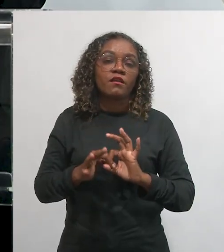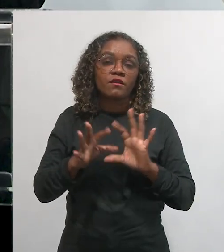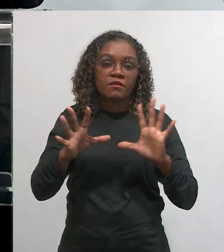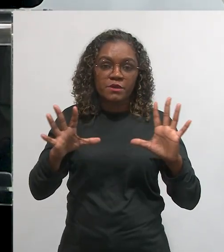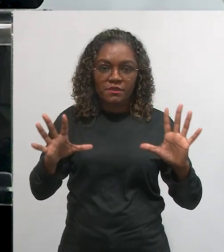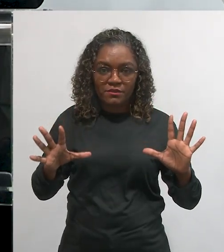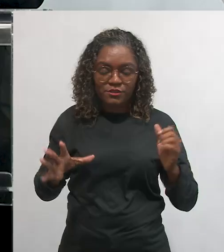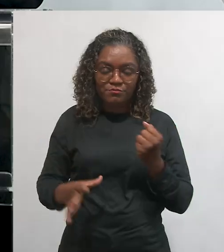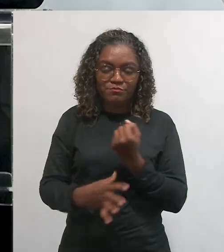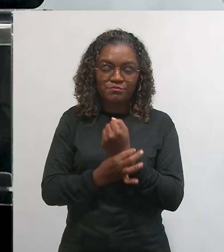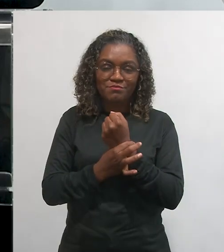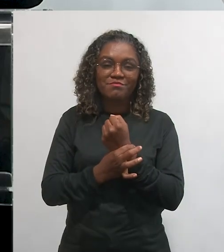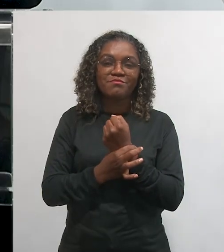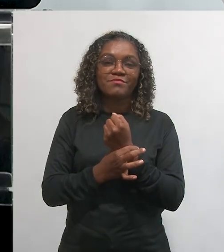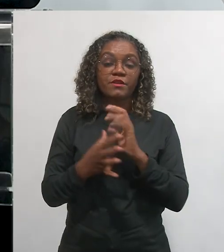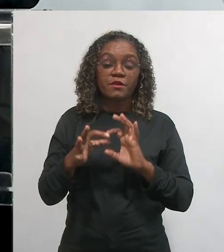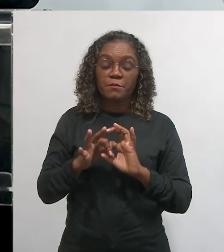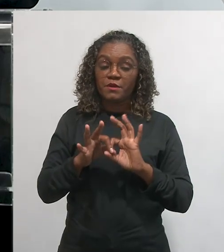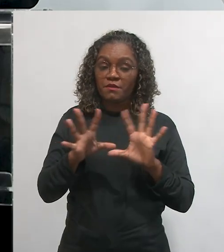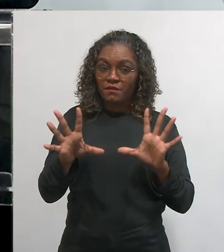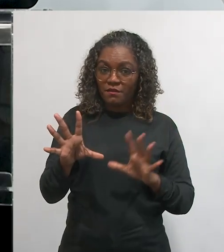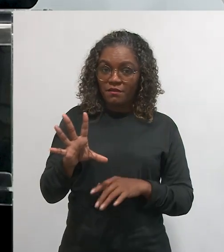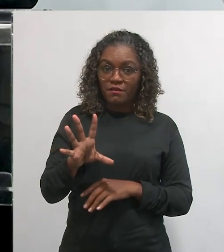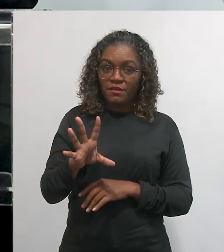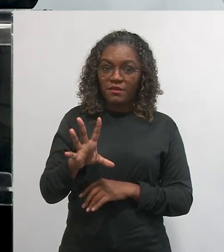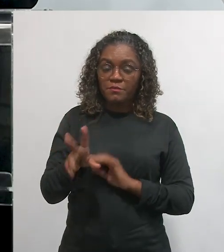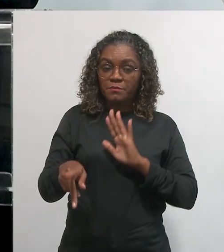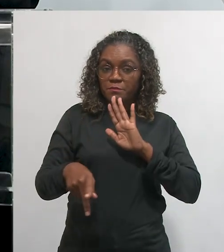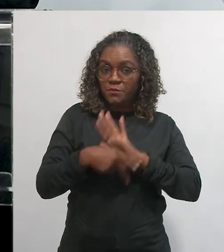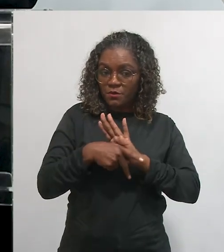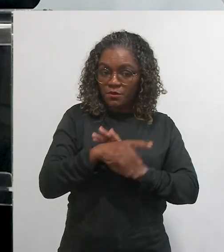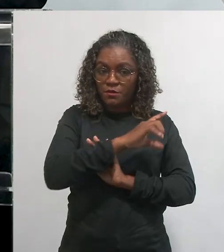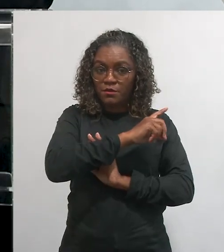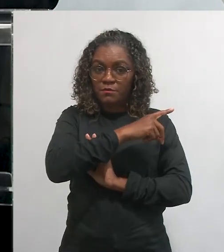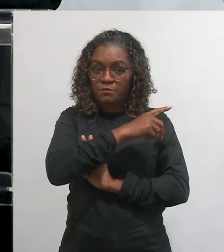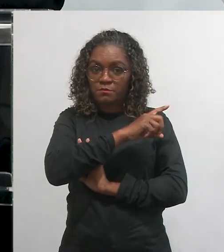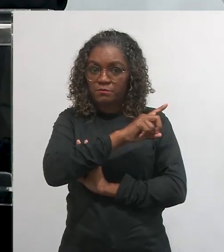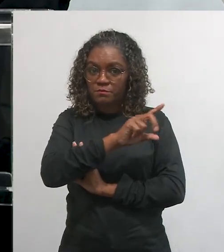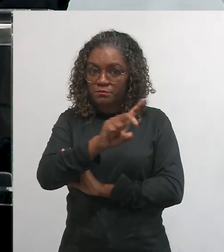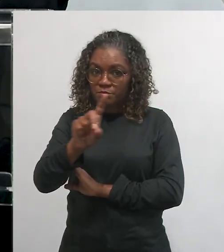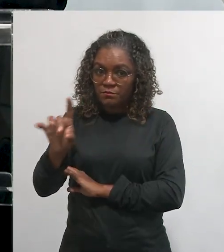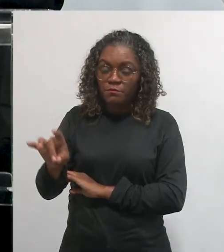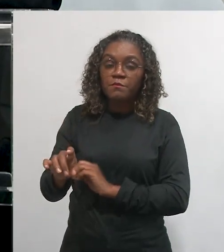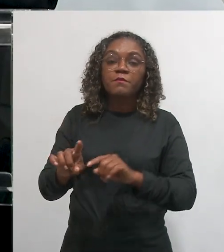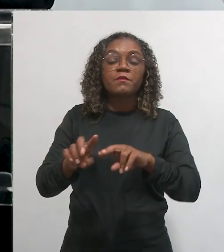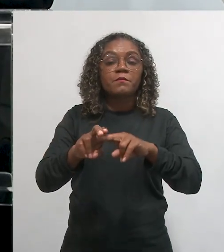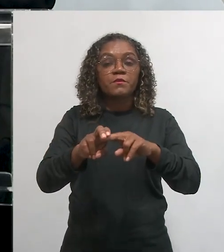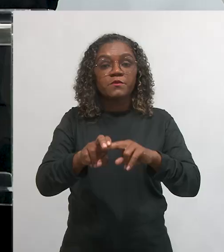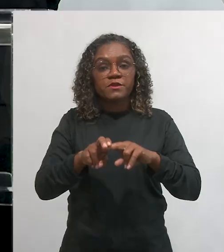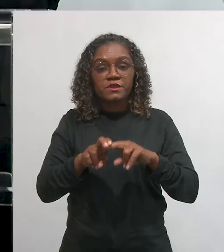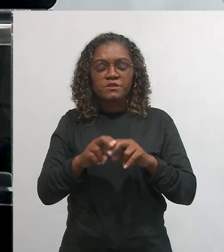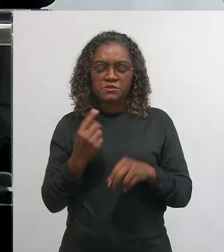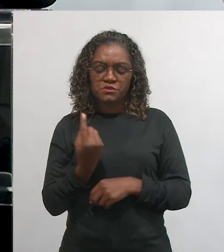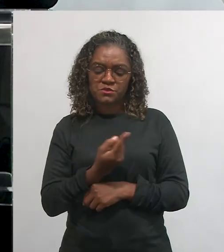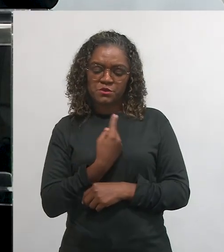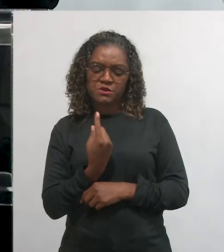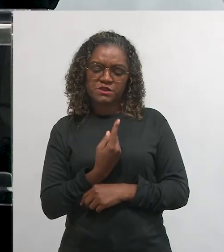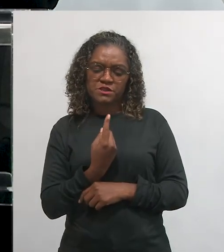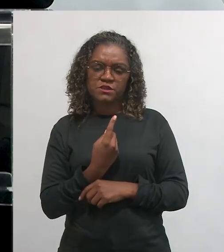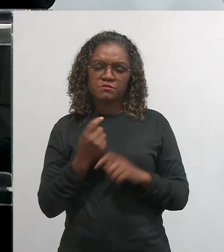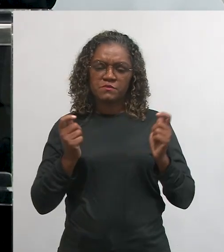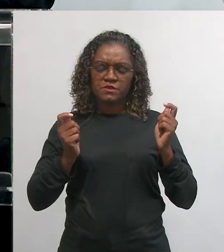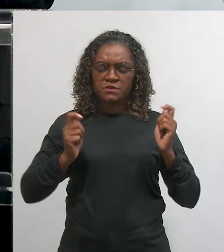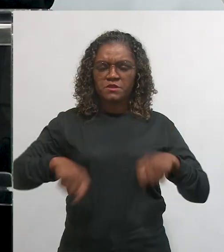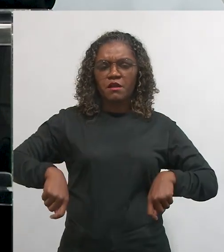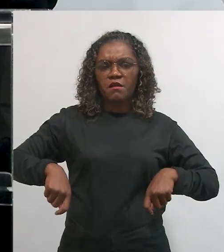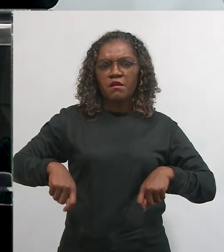liberdade pessoal e, por isso, sozinho a gente não consegue equalizar bem até